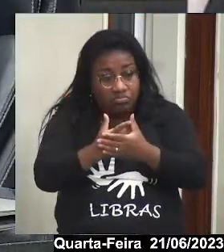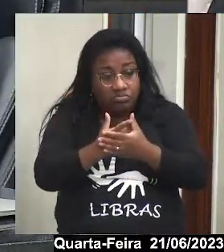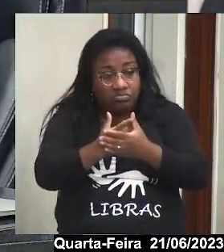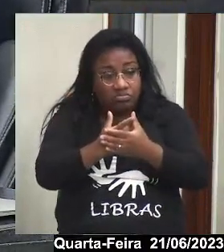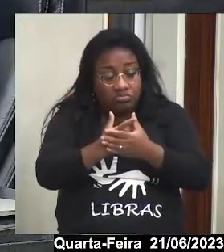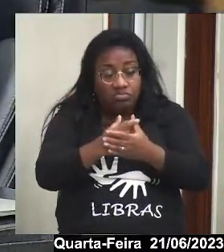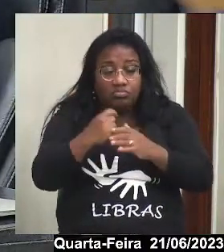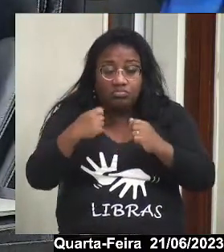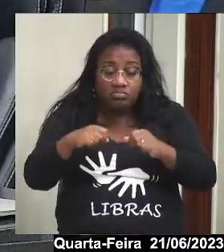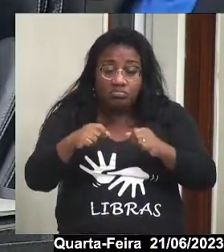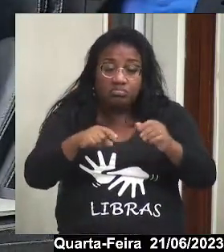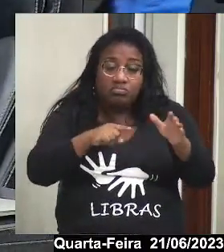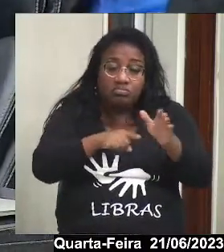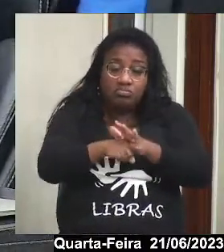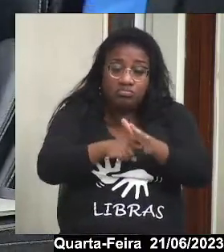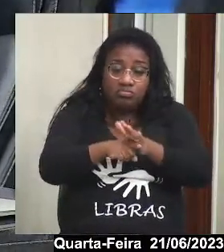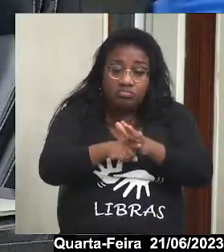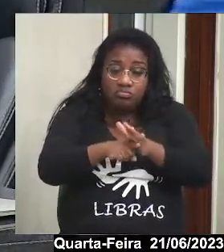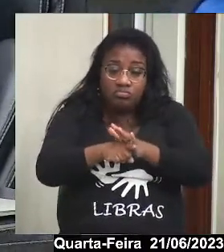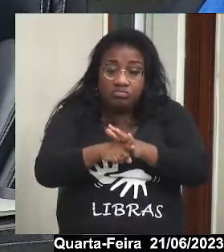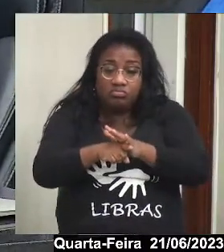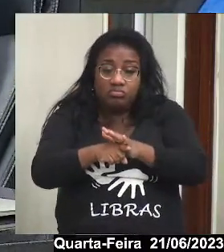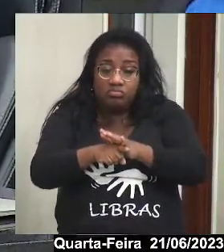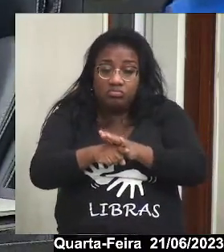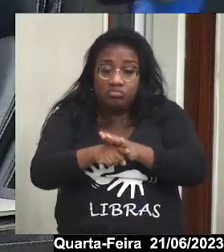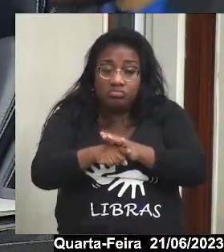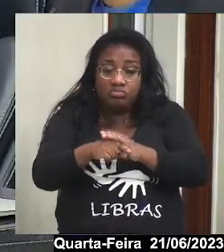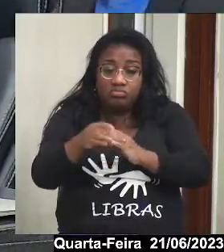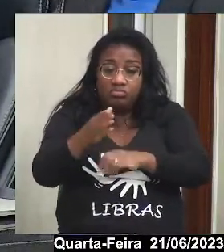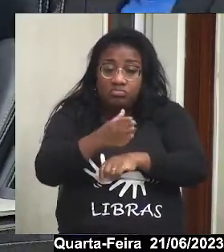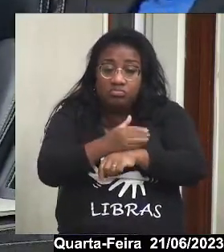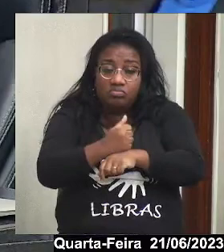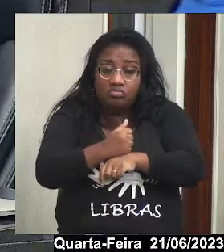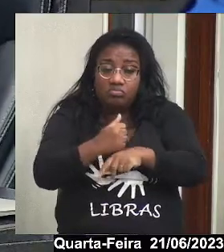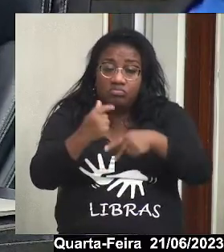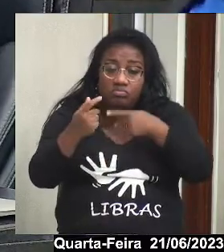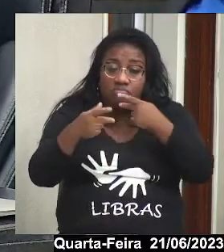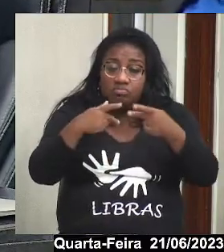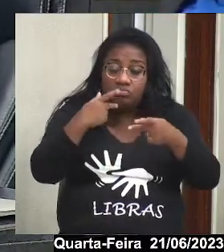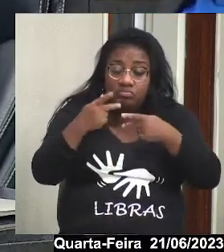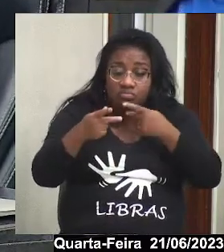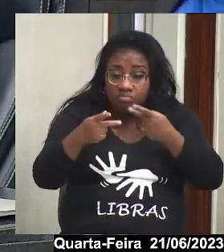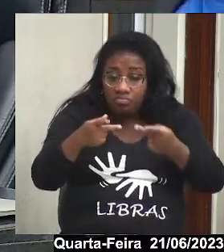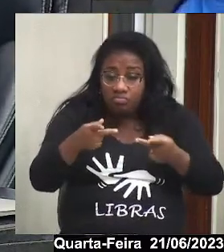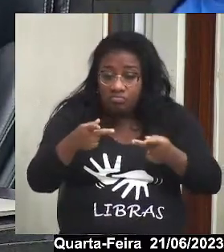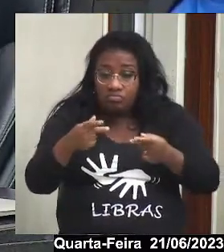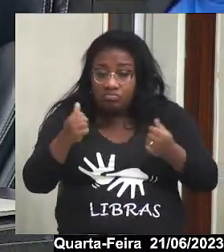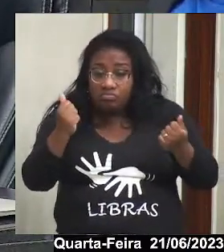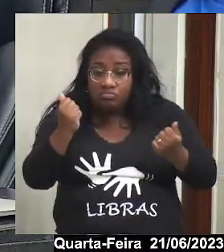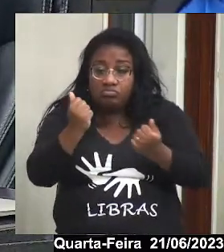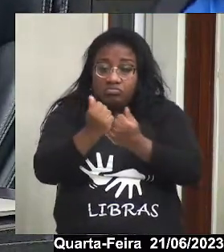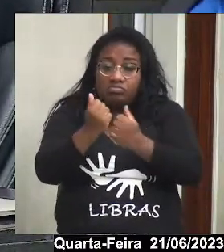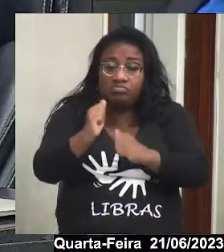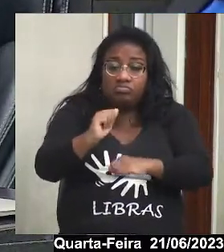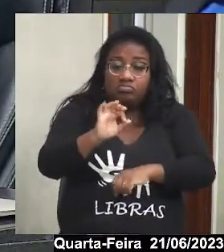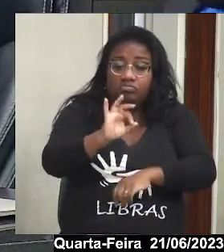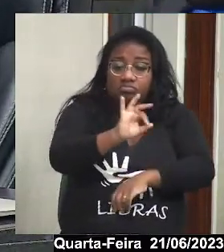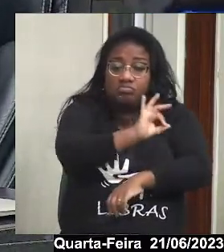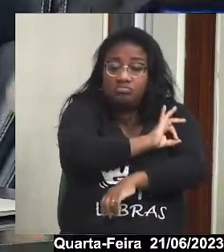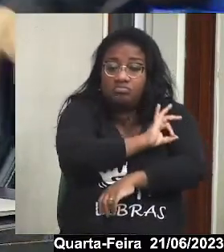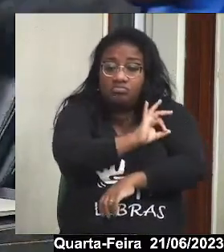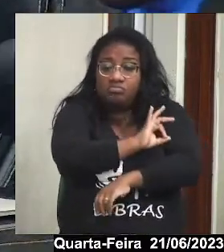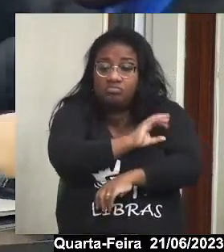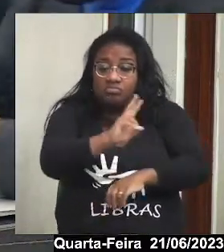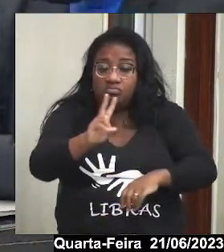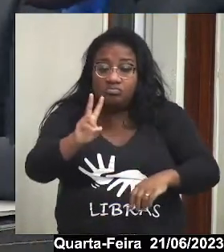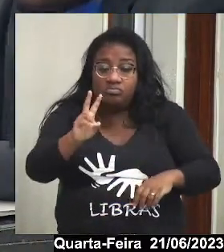eu acho que o vereador ele devia pesquisar bem antes de falar, né? Quando ele fala da questão do nosso vice-prefeito Hugo Prado, eu